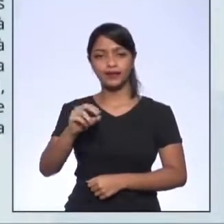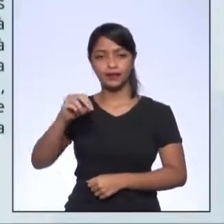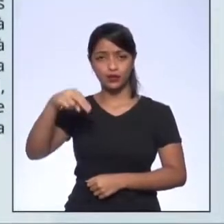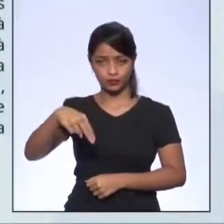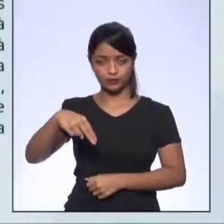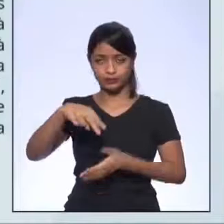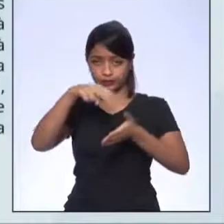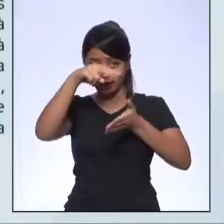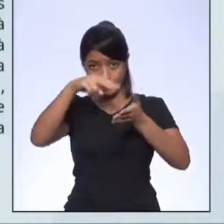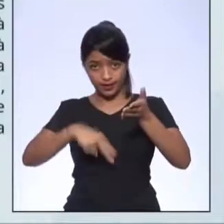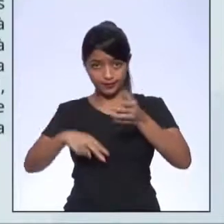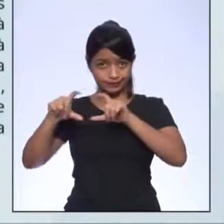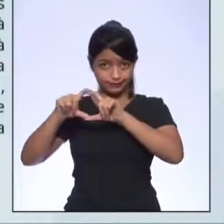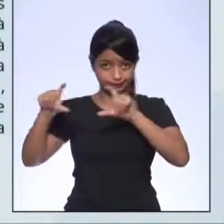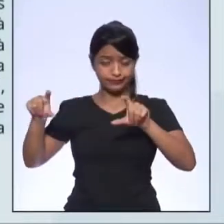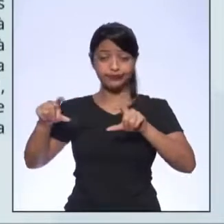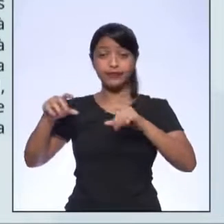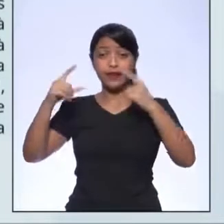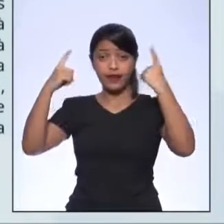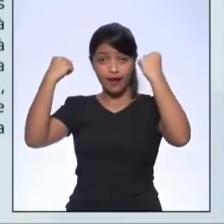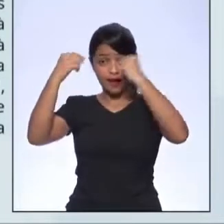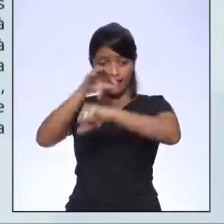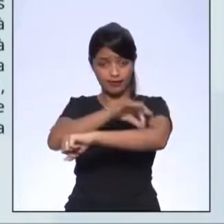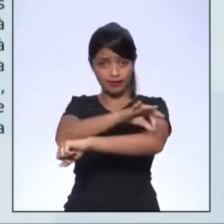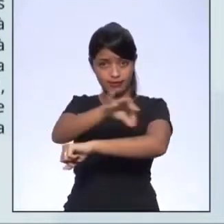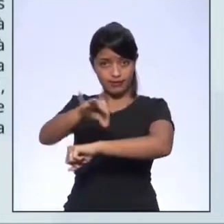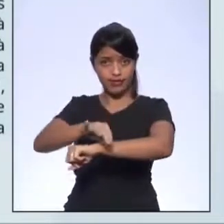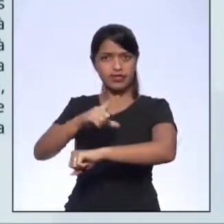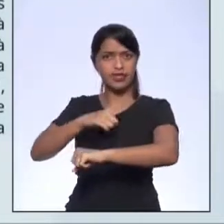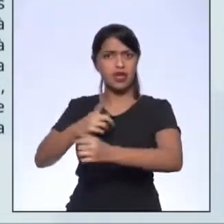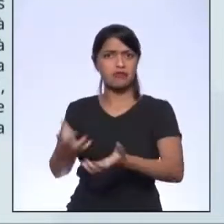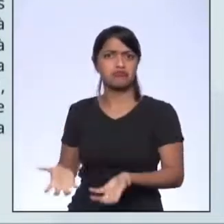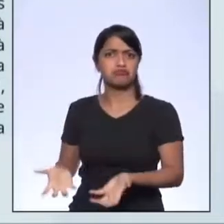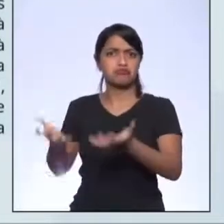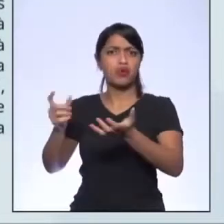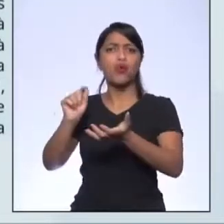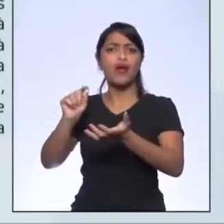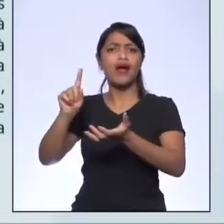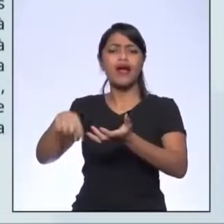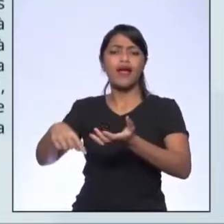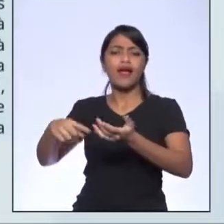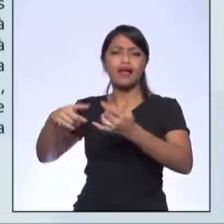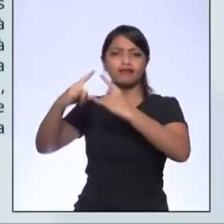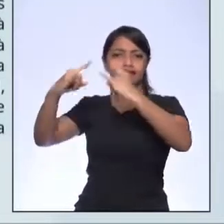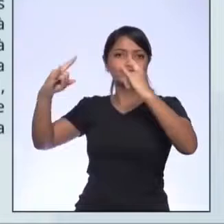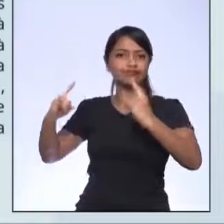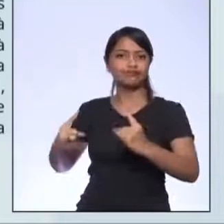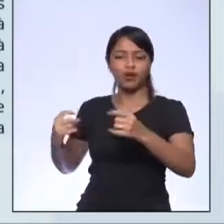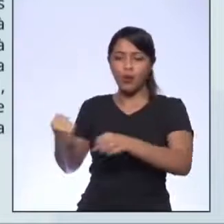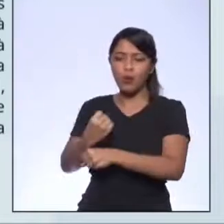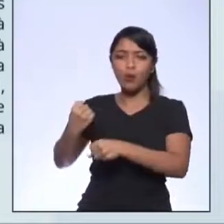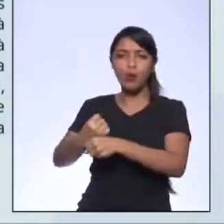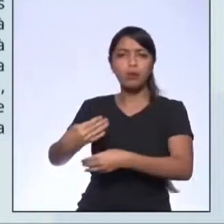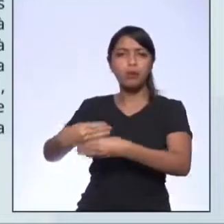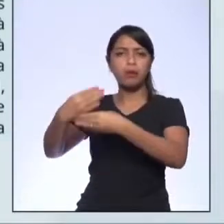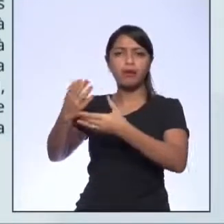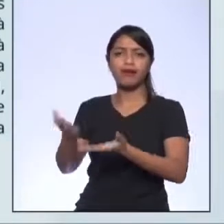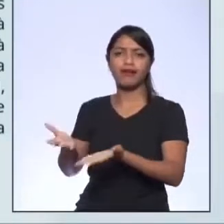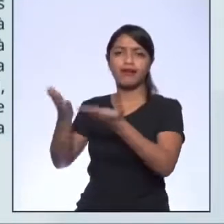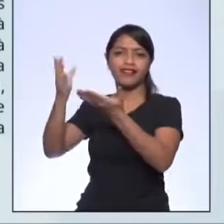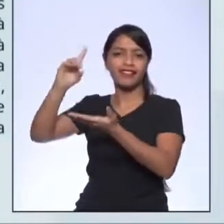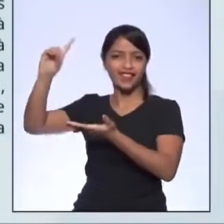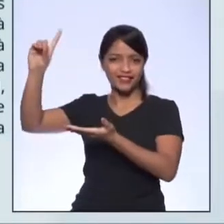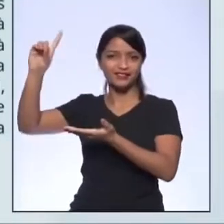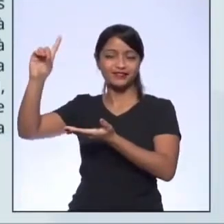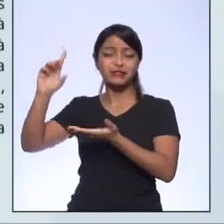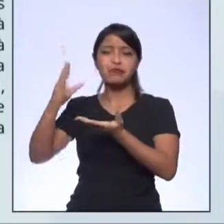arquitetura grega, destacam-se os templos construídos para seus deuses, cujos projetos são